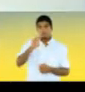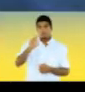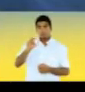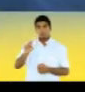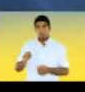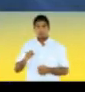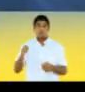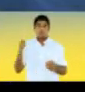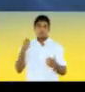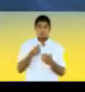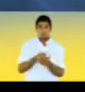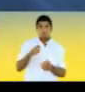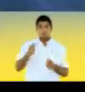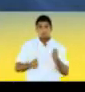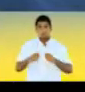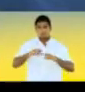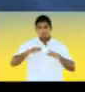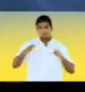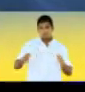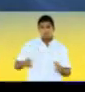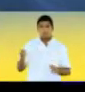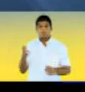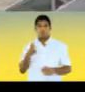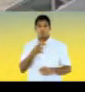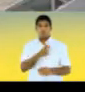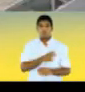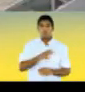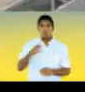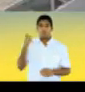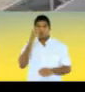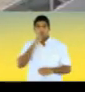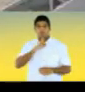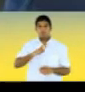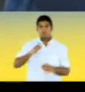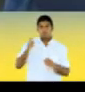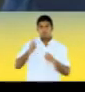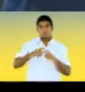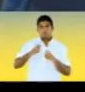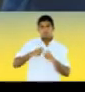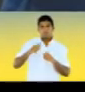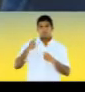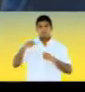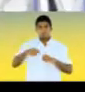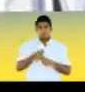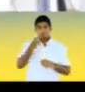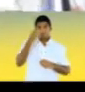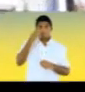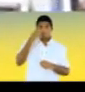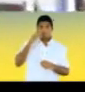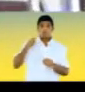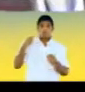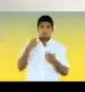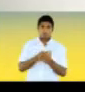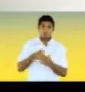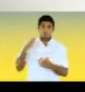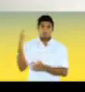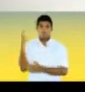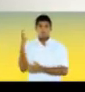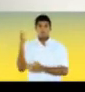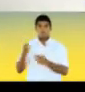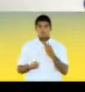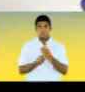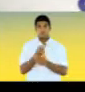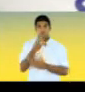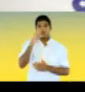UBSs. Comprou móveis e equipamentos novos. Trouxe um mutirão para a cirurgia de catarata. Comprou ambulâncias. Criou